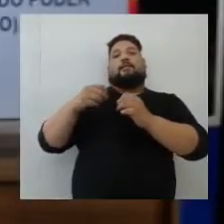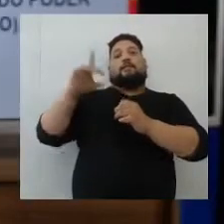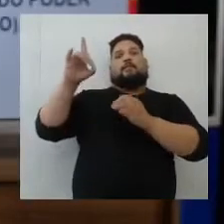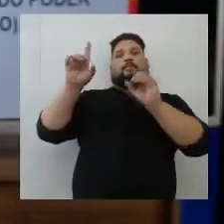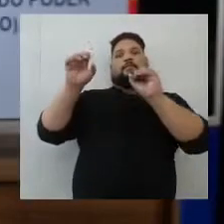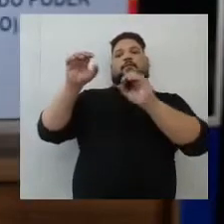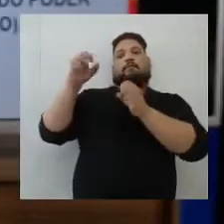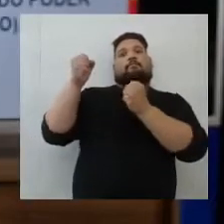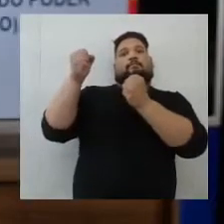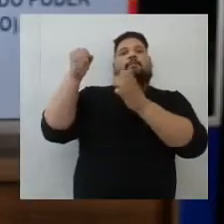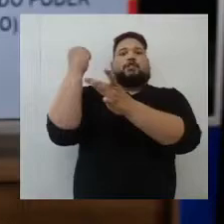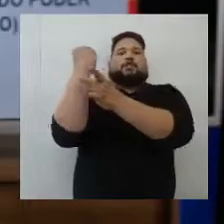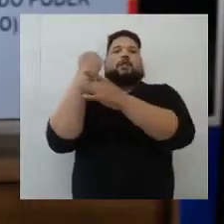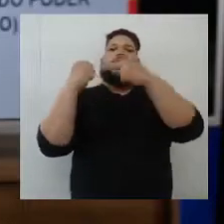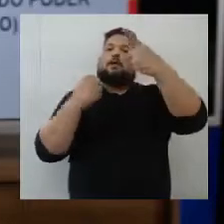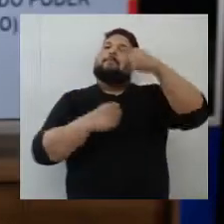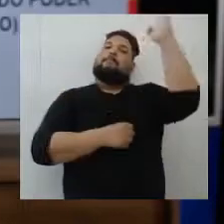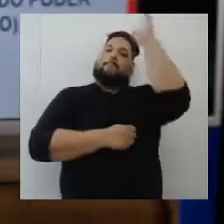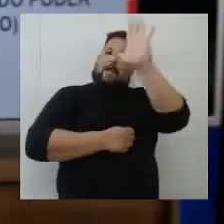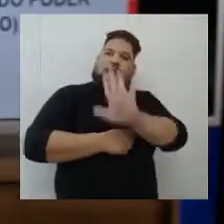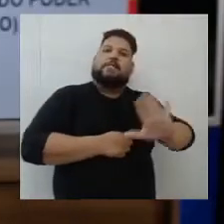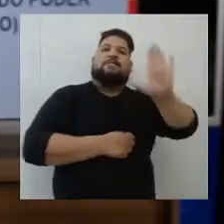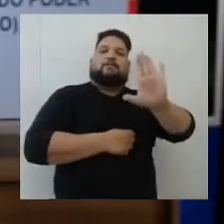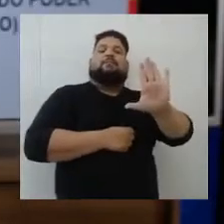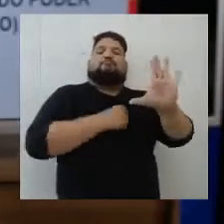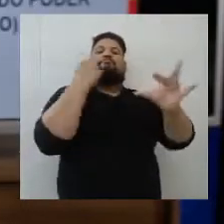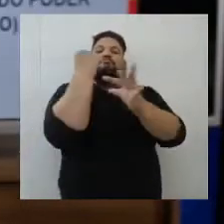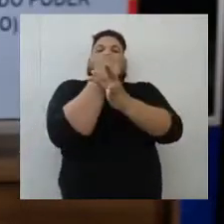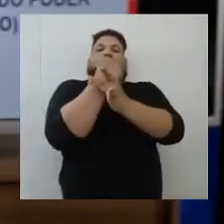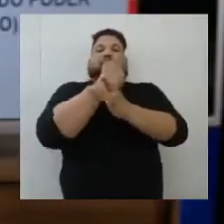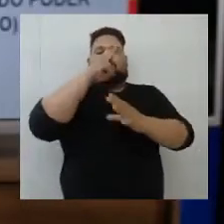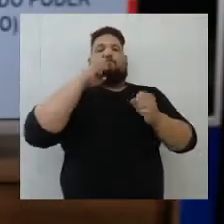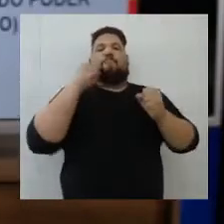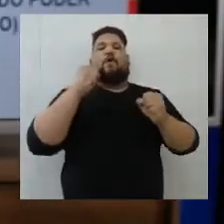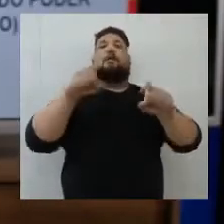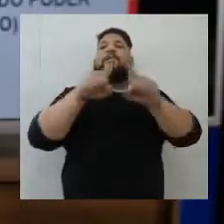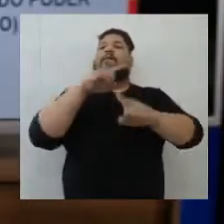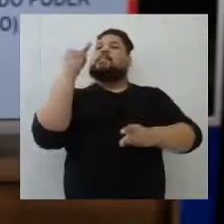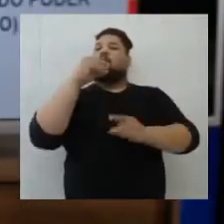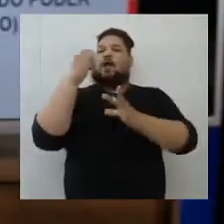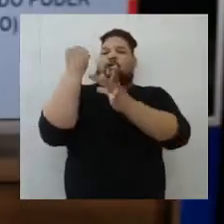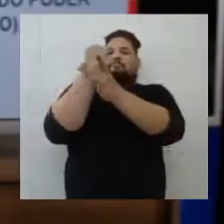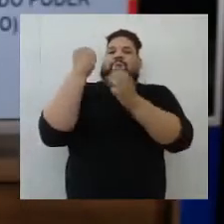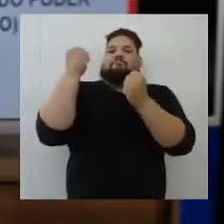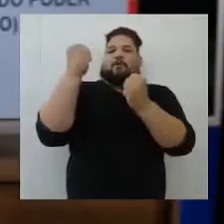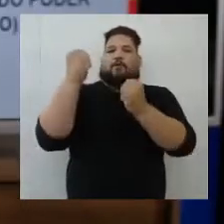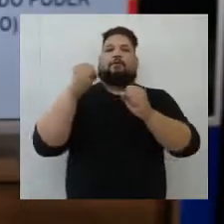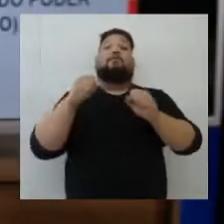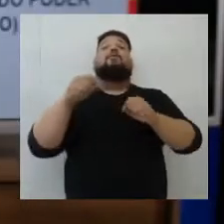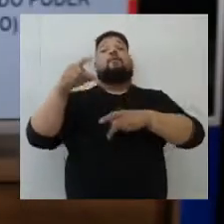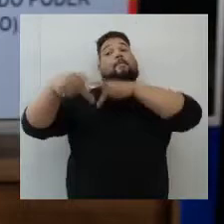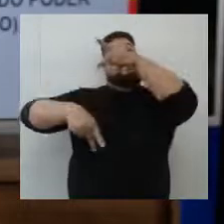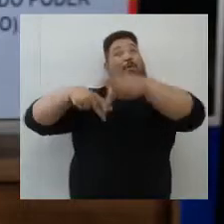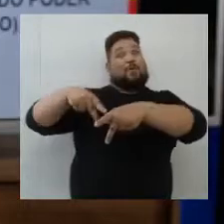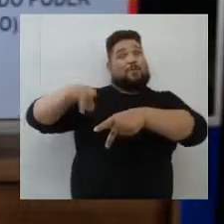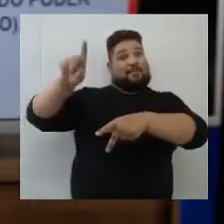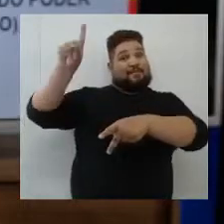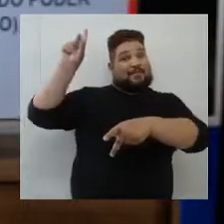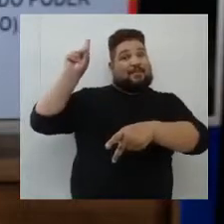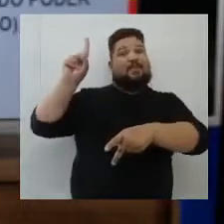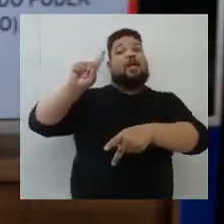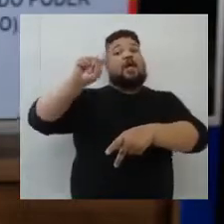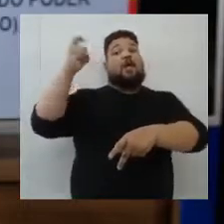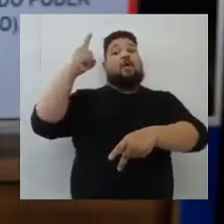Nós aqui do Brasil também estamos firmes e fortes, tá certo? Então, a população simplesmente salta de 1